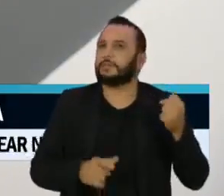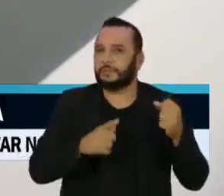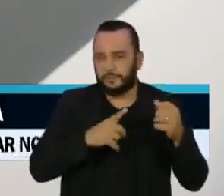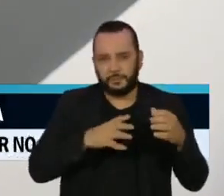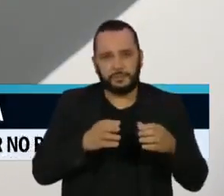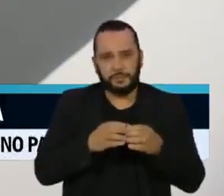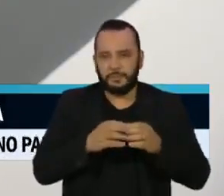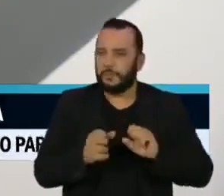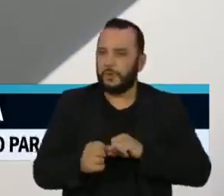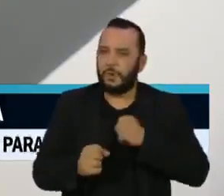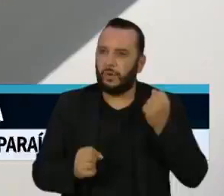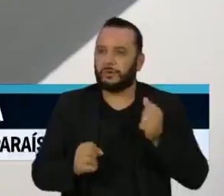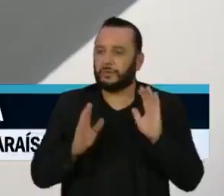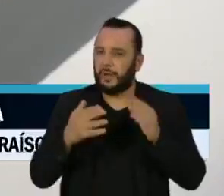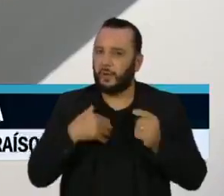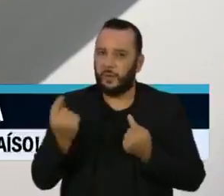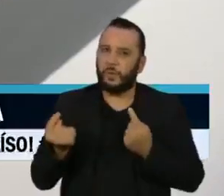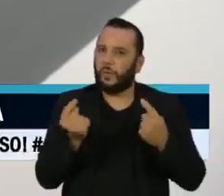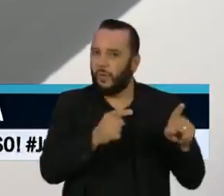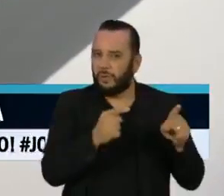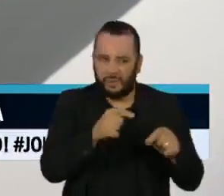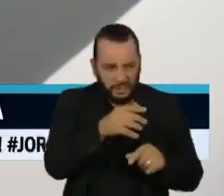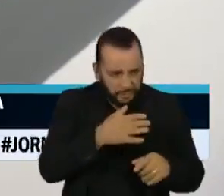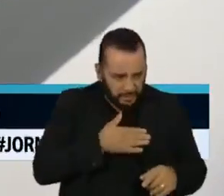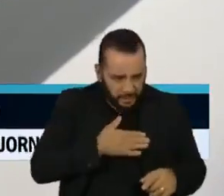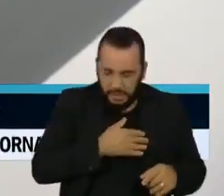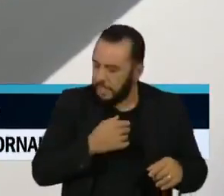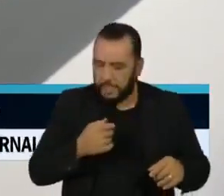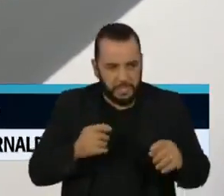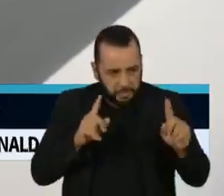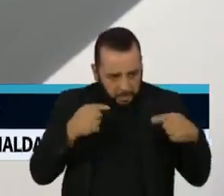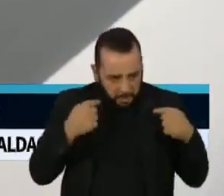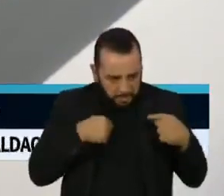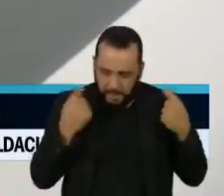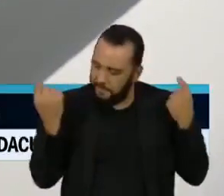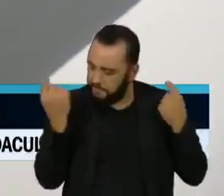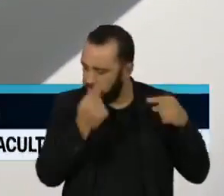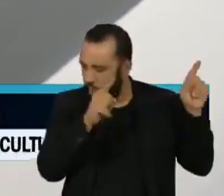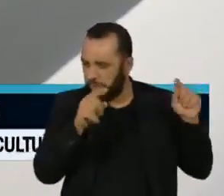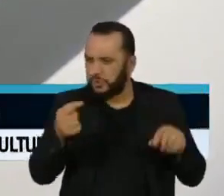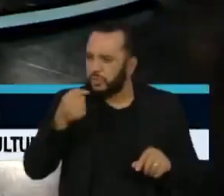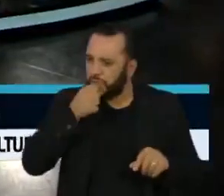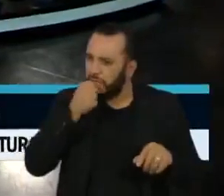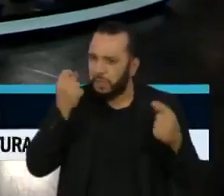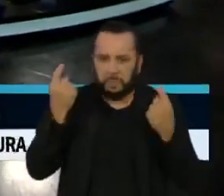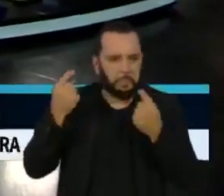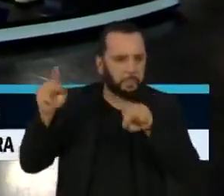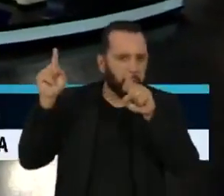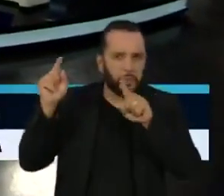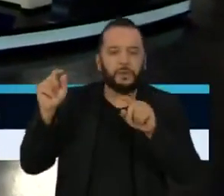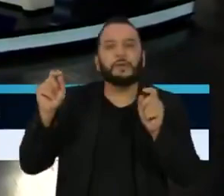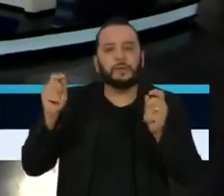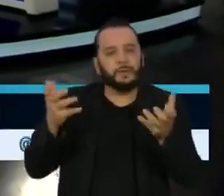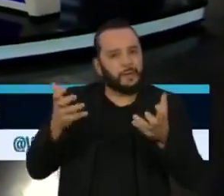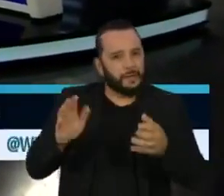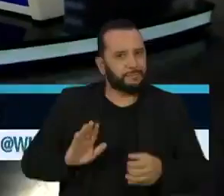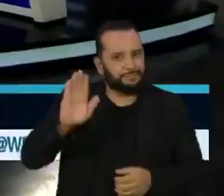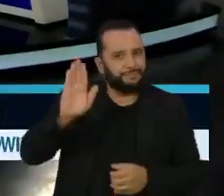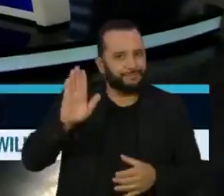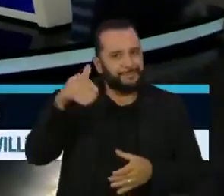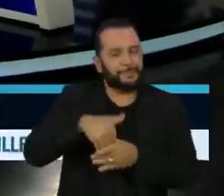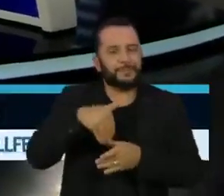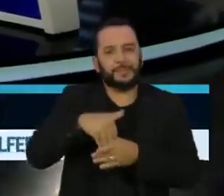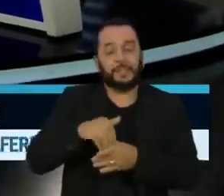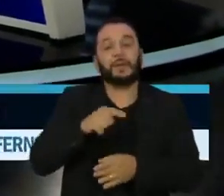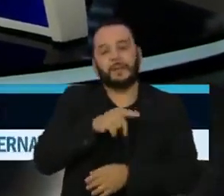que ataca opositores ataca jornalistas ataca quem quer que seja que esteja no caminho dele para a reeleição ele